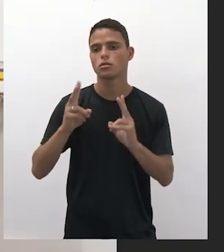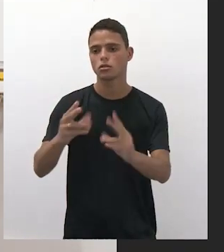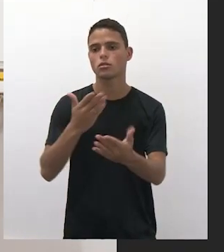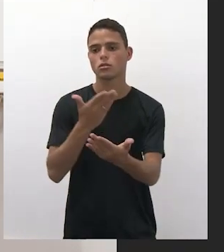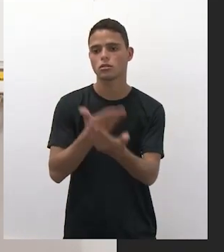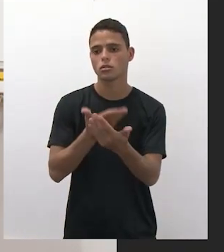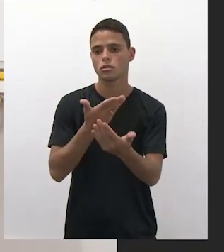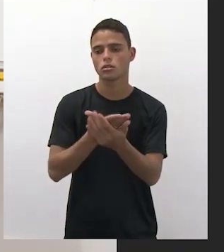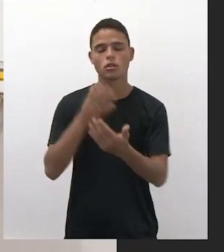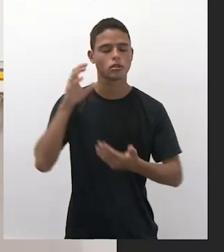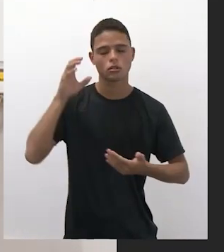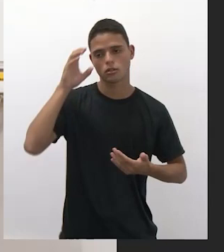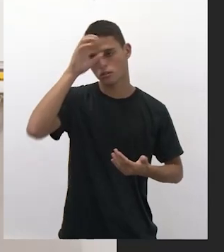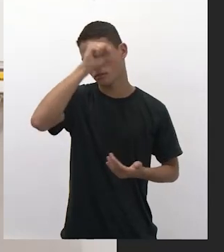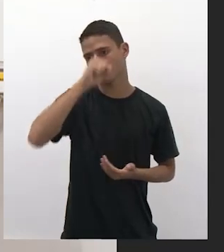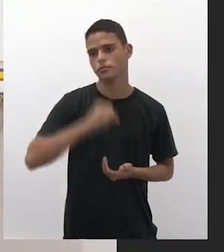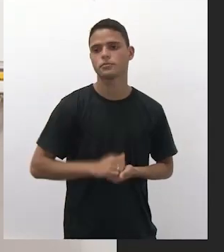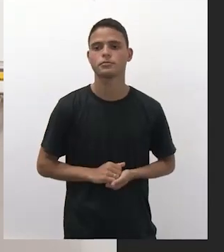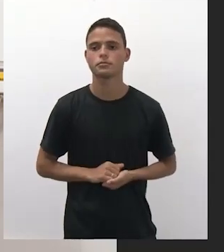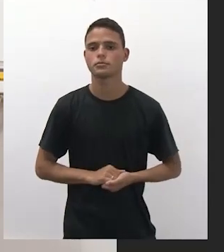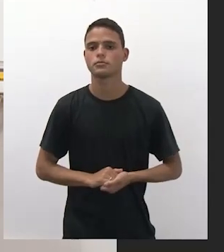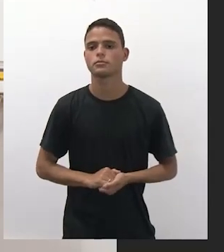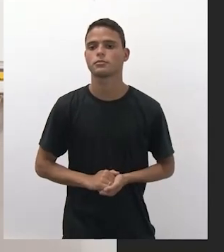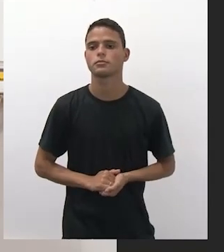e aprendendo.